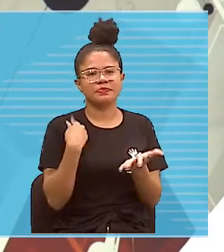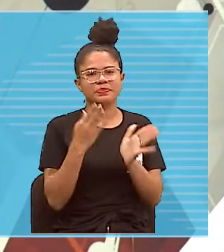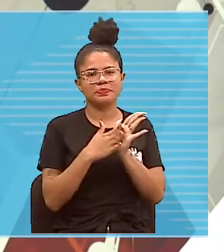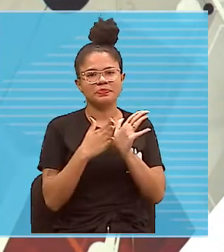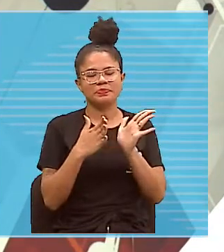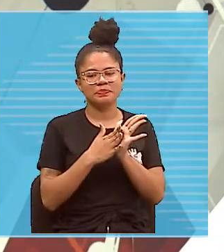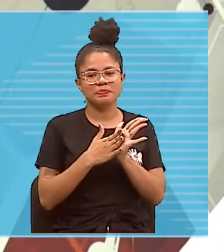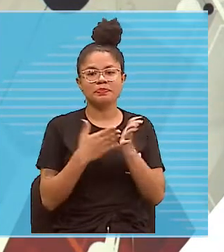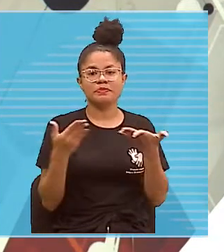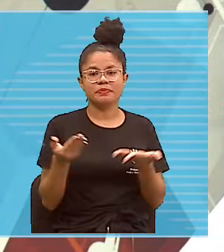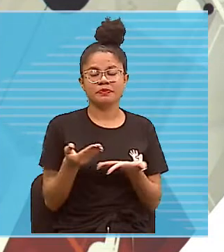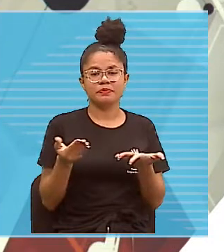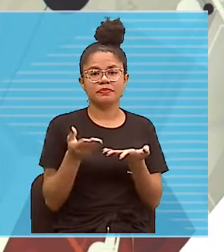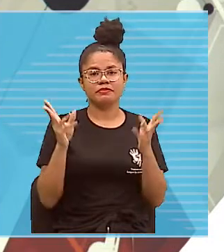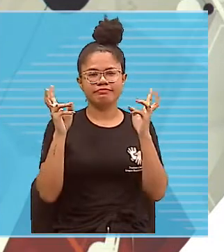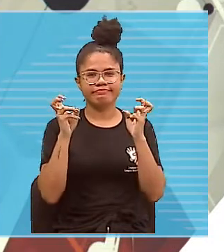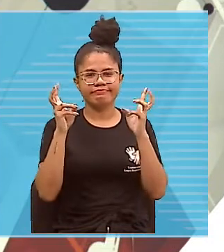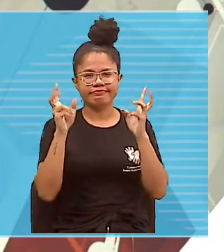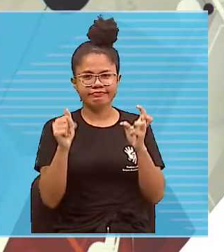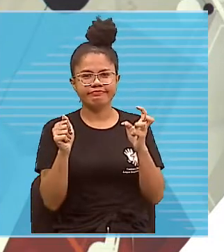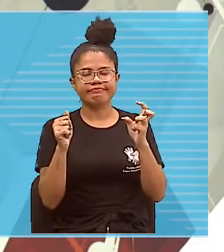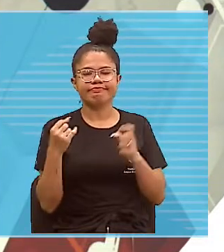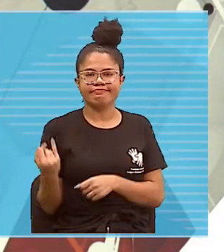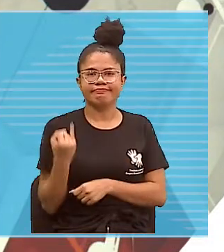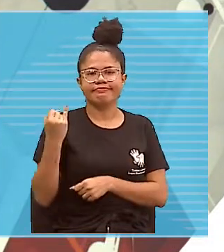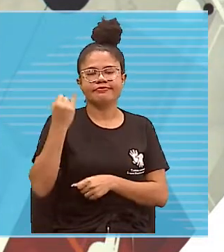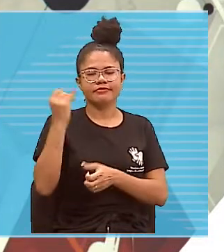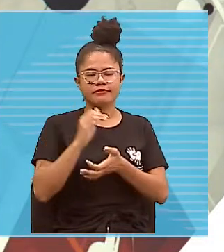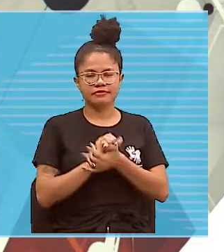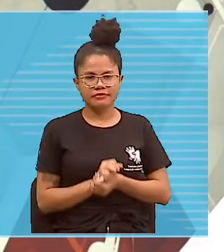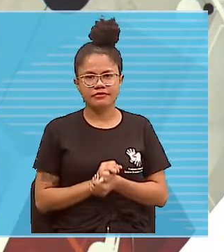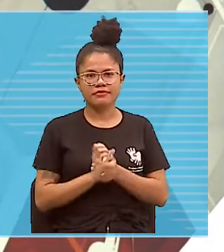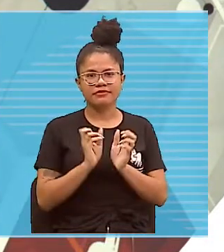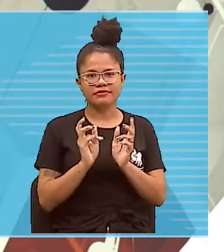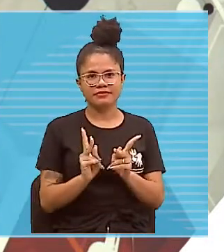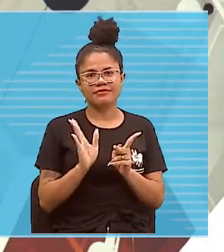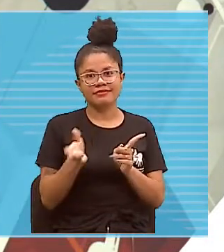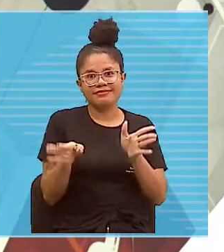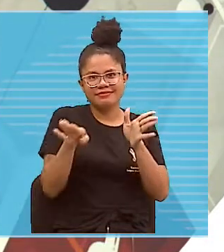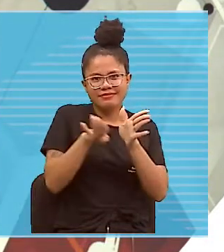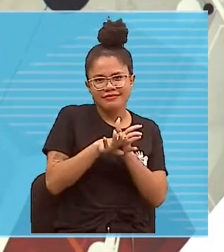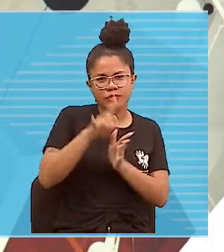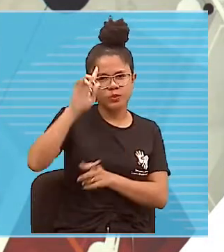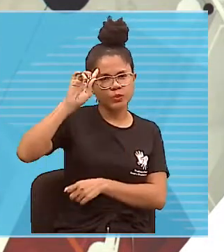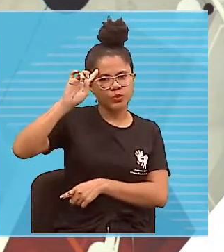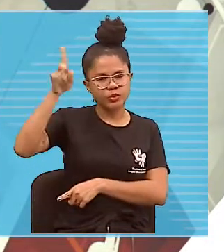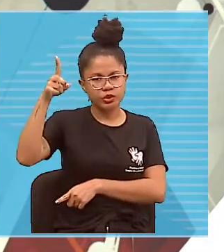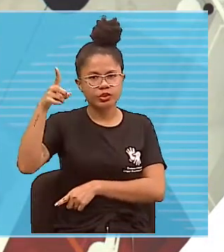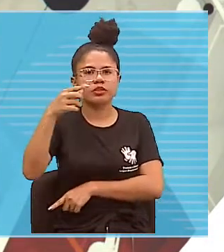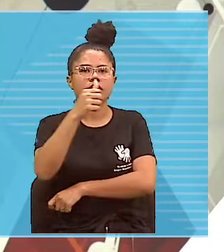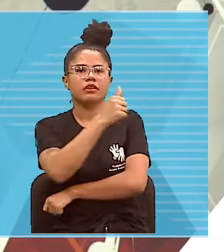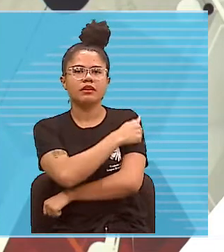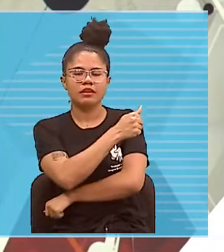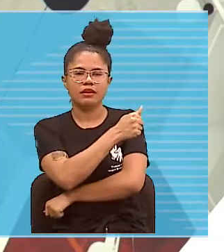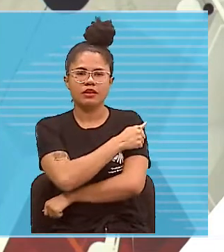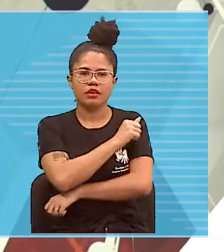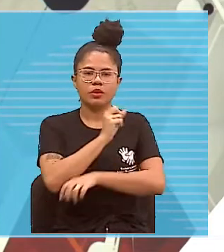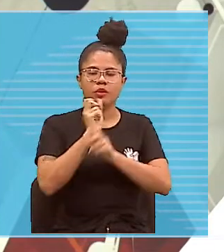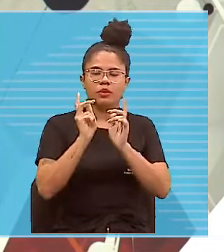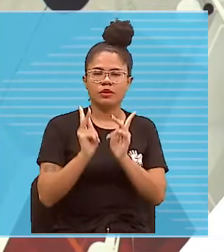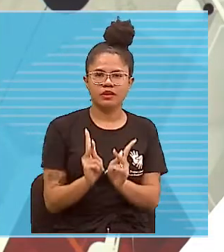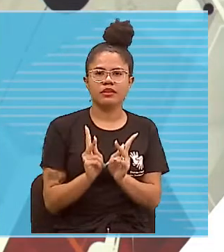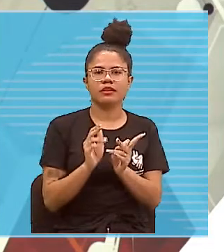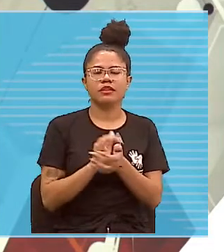tema muito importante para conversar com vocês. Como vocês sabem, está chegando aí o Dia do Estudante, dia 11 de agosto é o